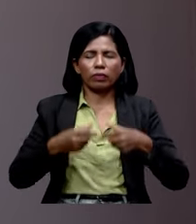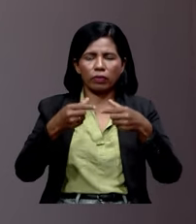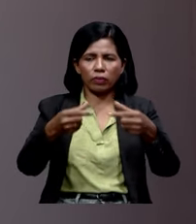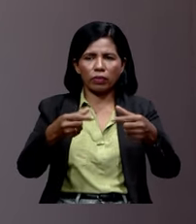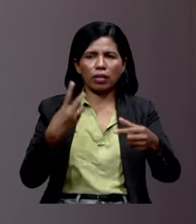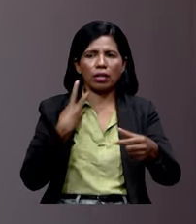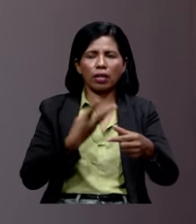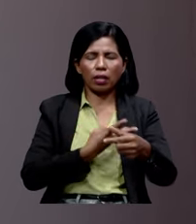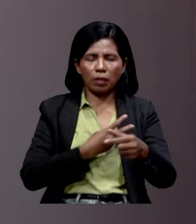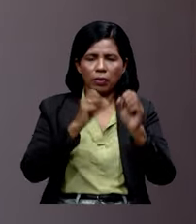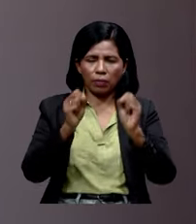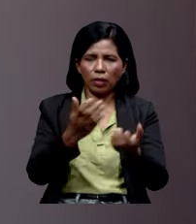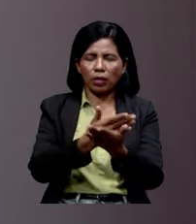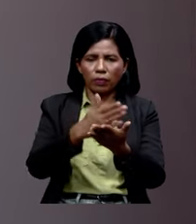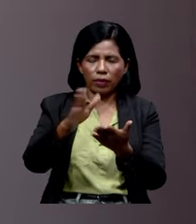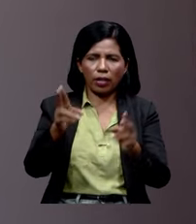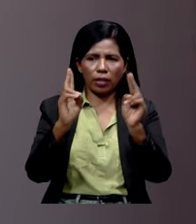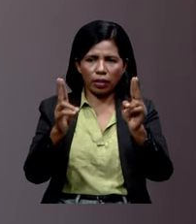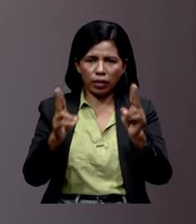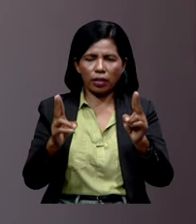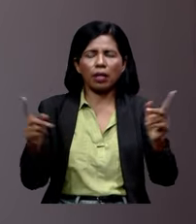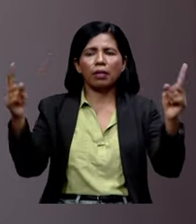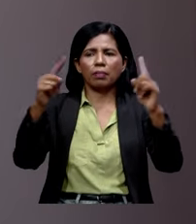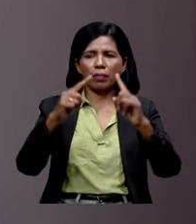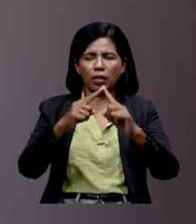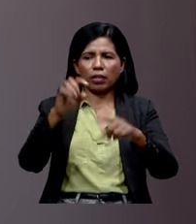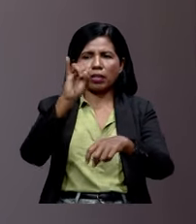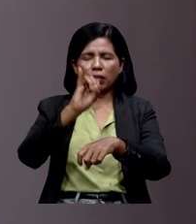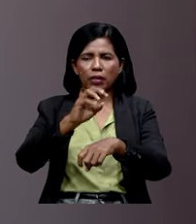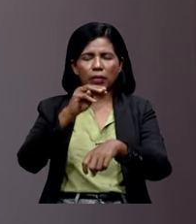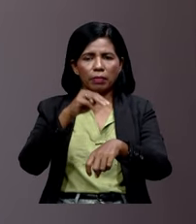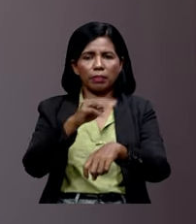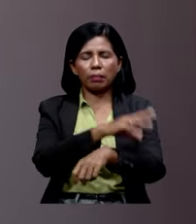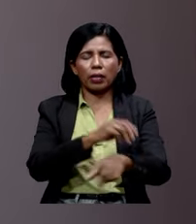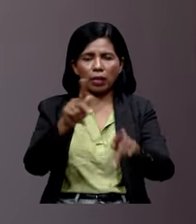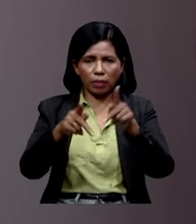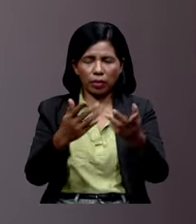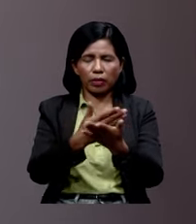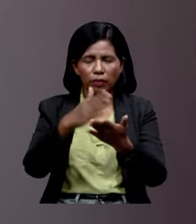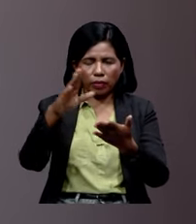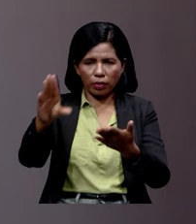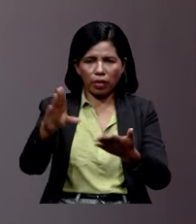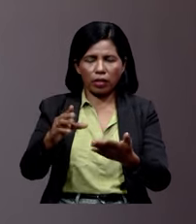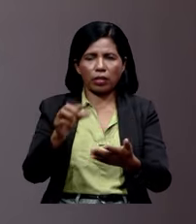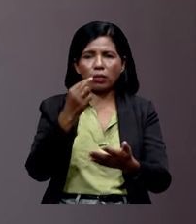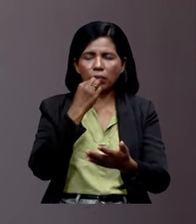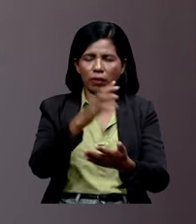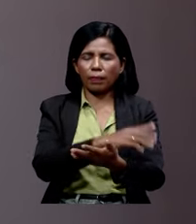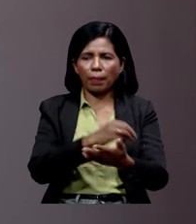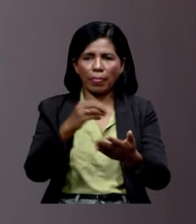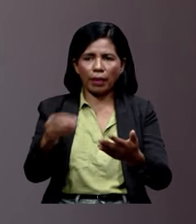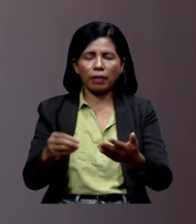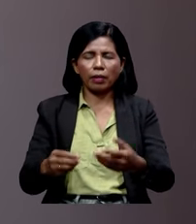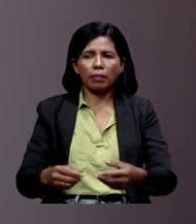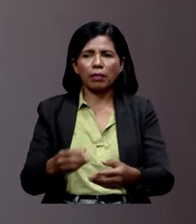Miami ato ambi bele fahe la lais ba ministro extraordinário sirne hodino ne ida